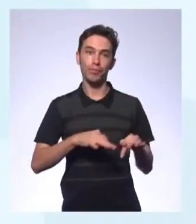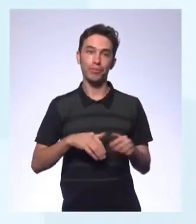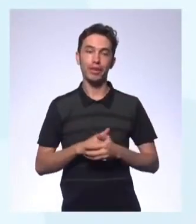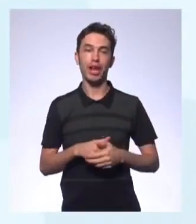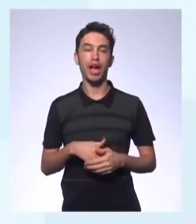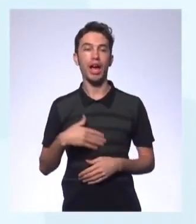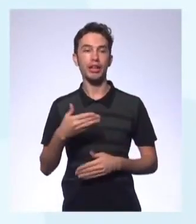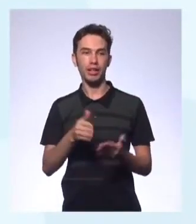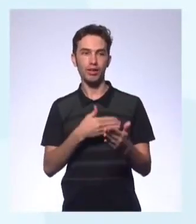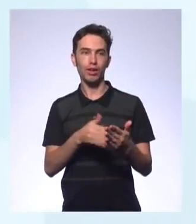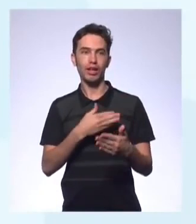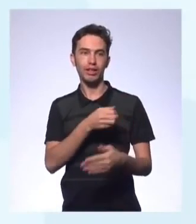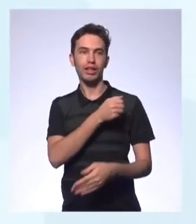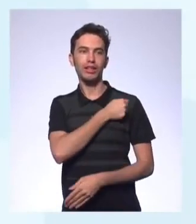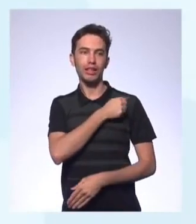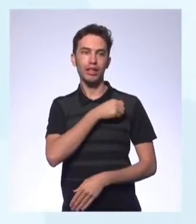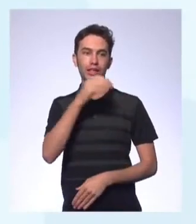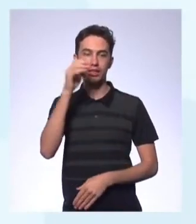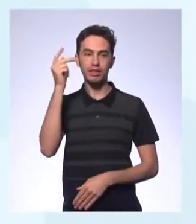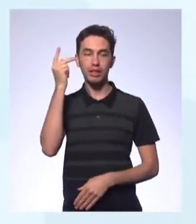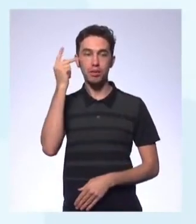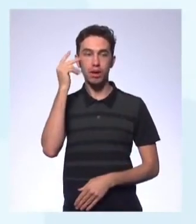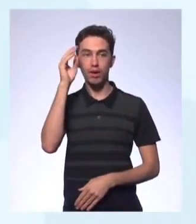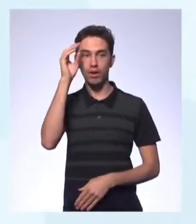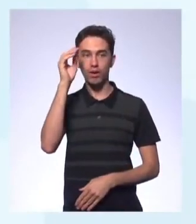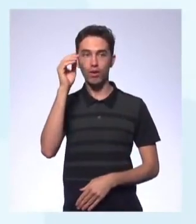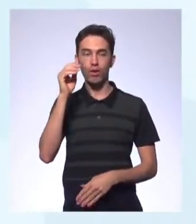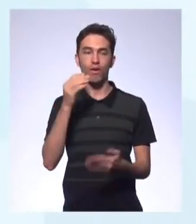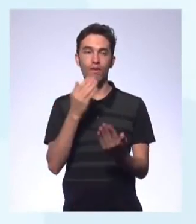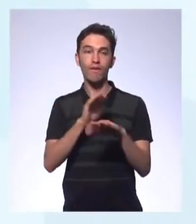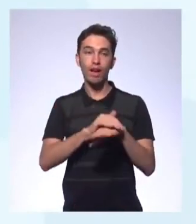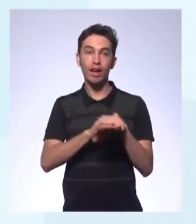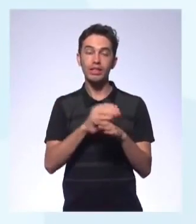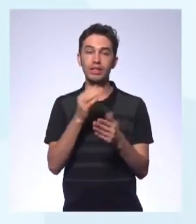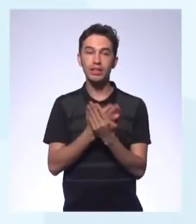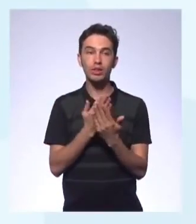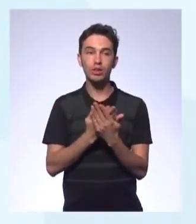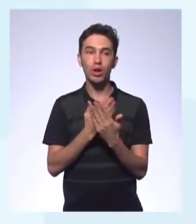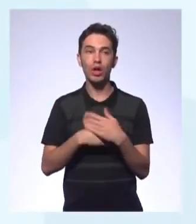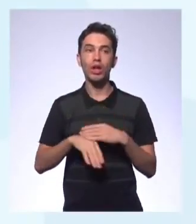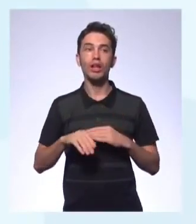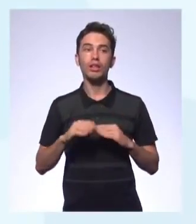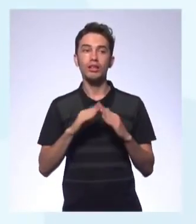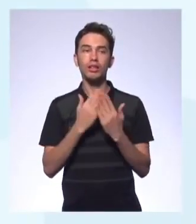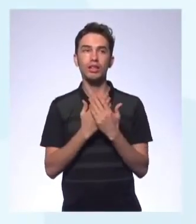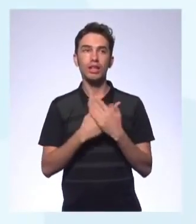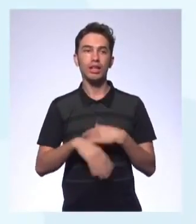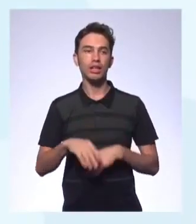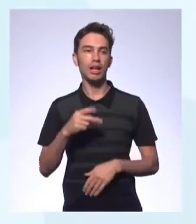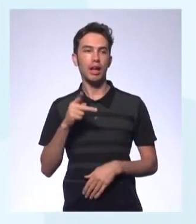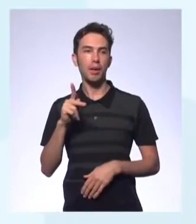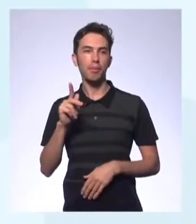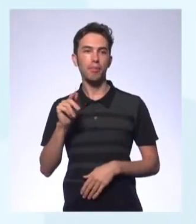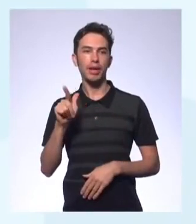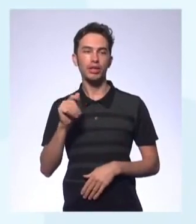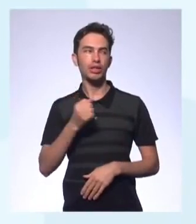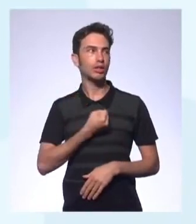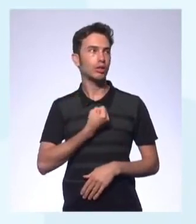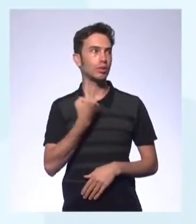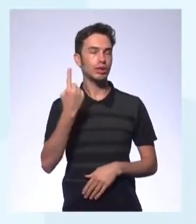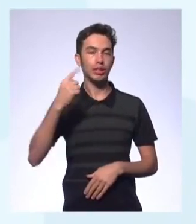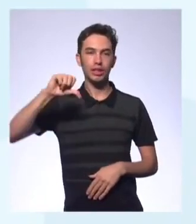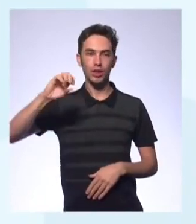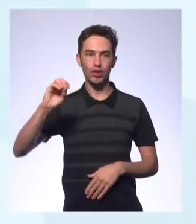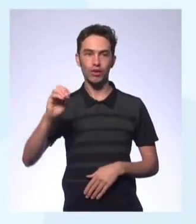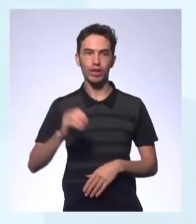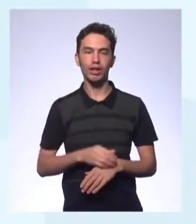no caderno São Paulo Faz Escola, volume 4, parte 2, página 190. A Idade Média corresponde a um período da história